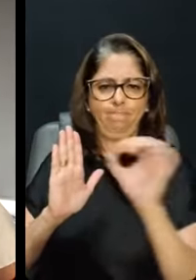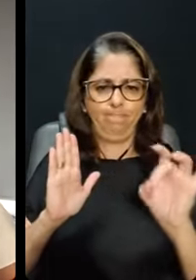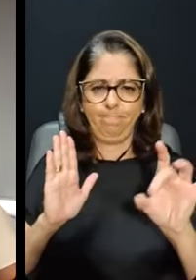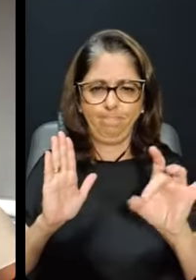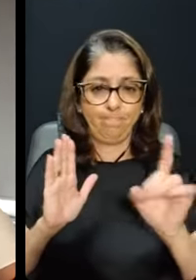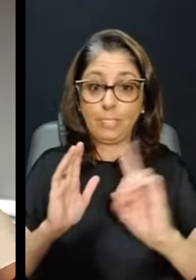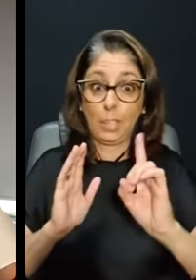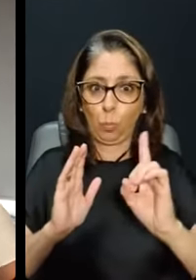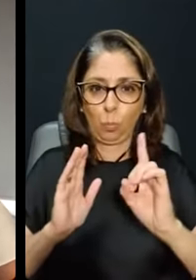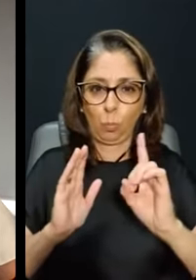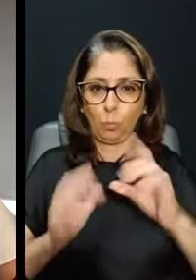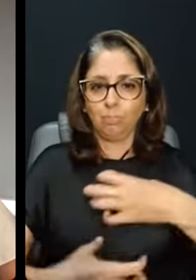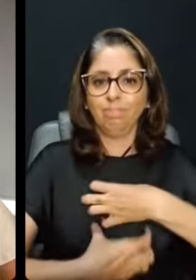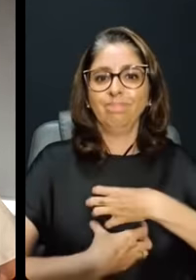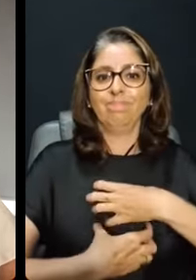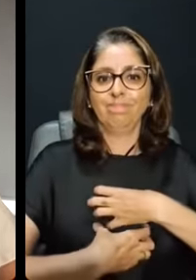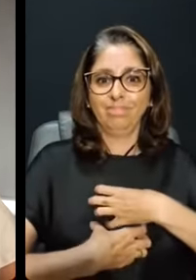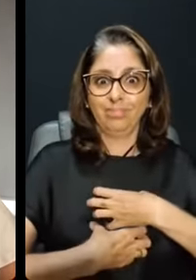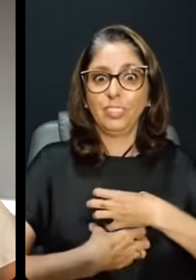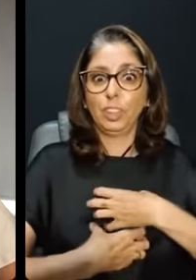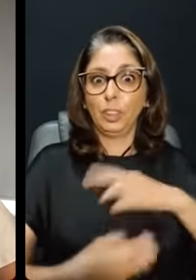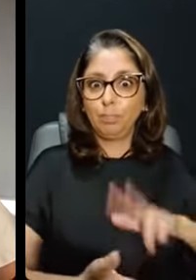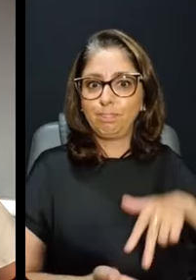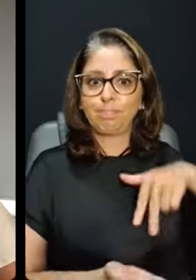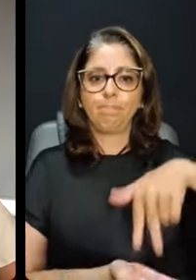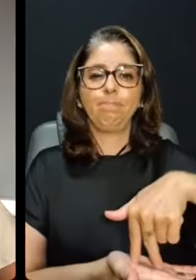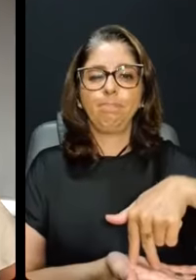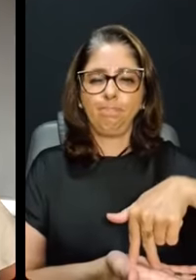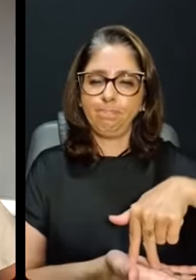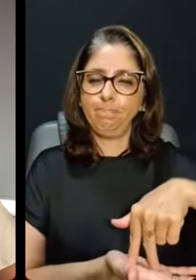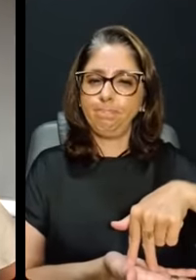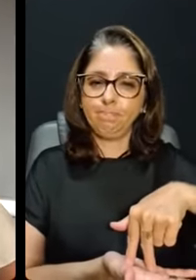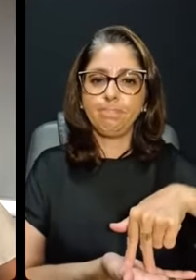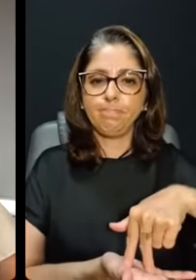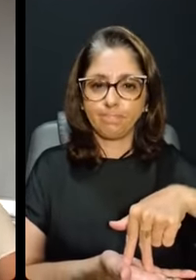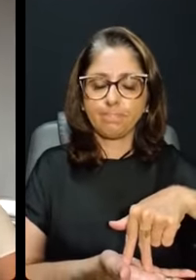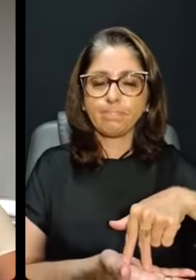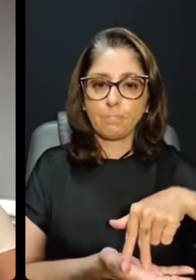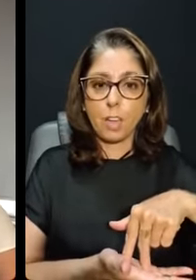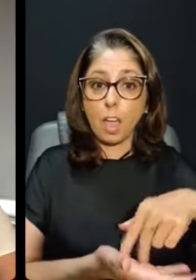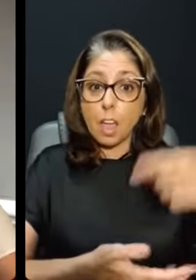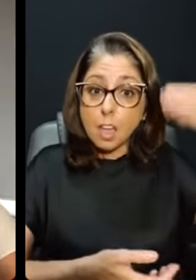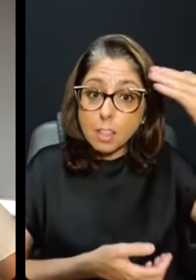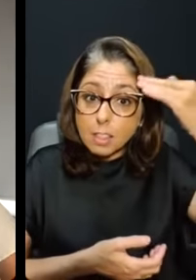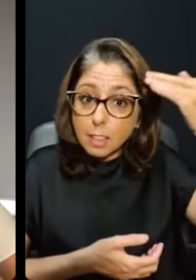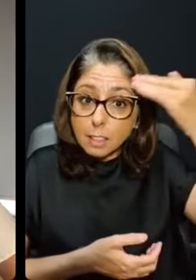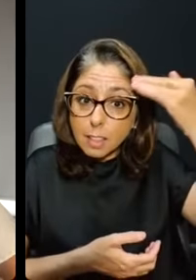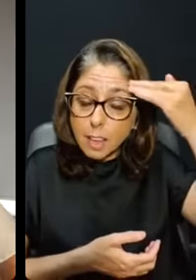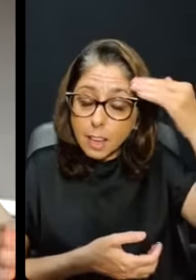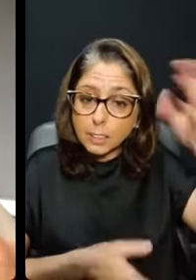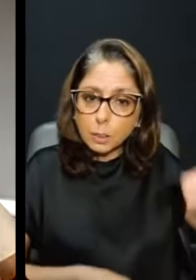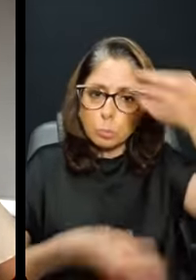força, e fossem realmente multiplicadores. Então, que cada um